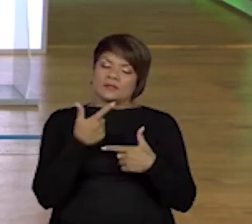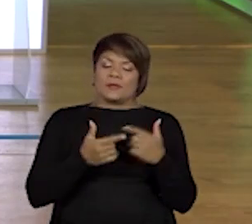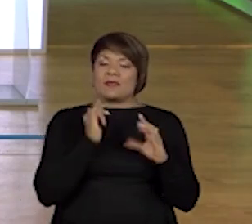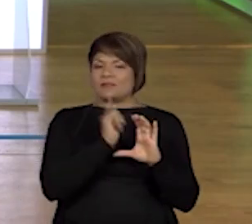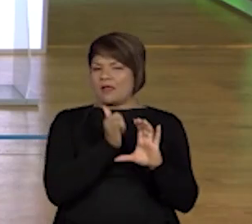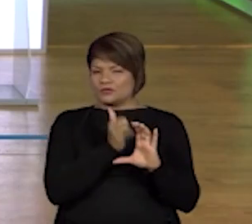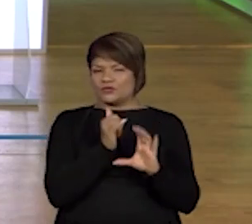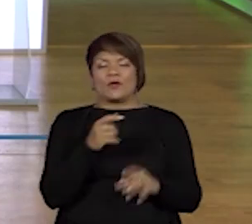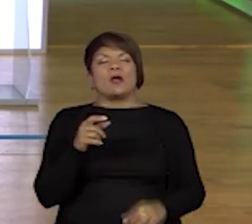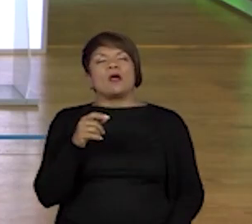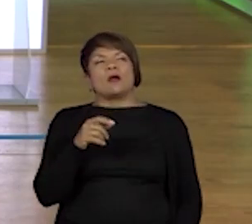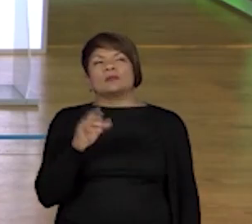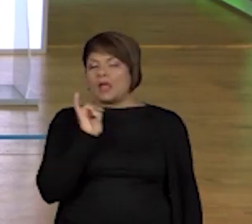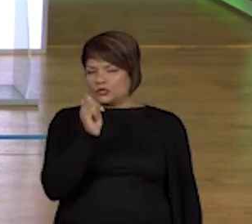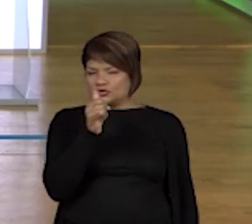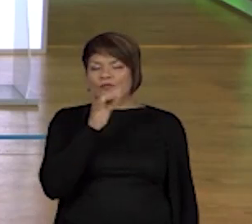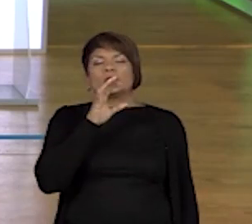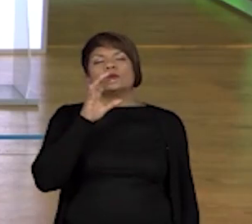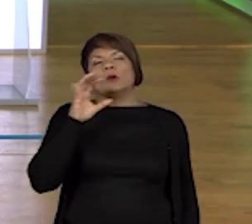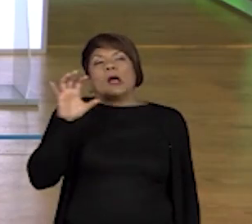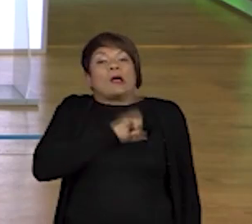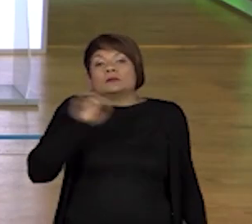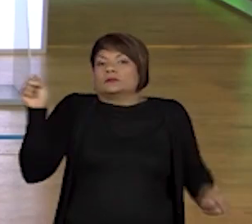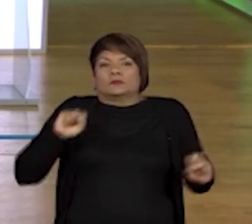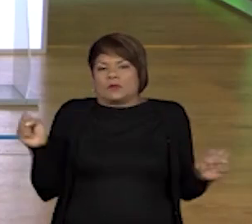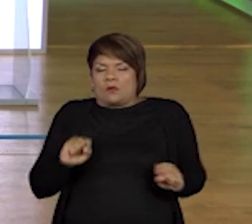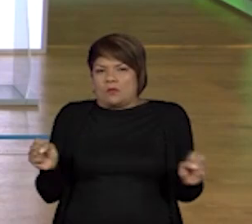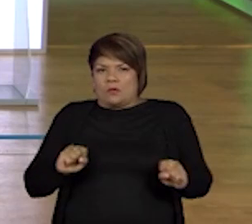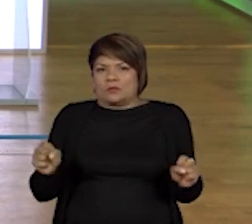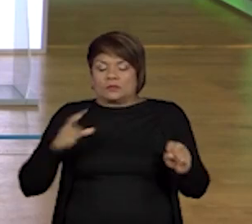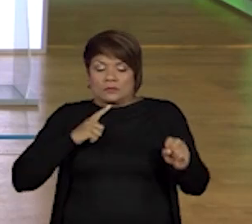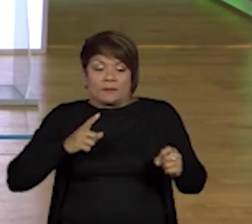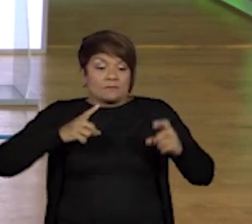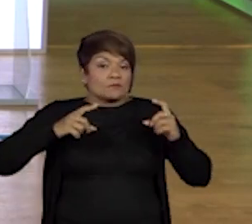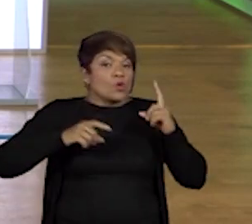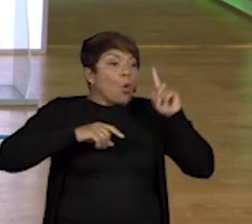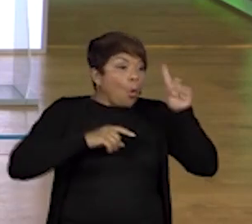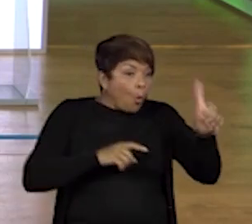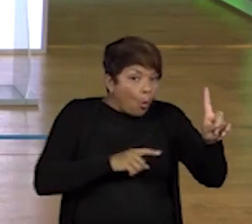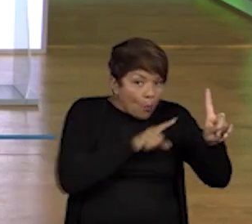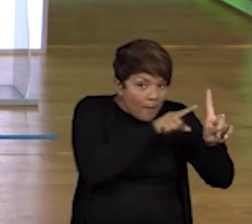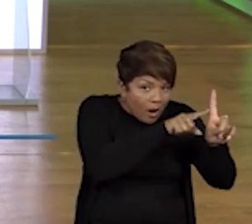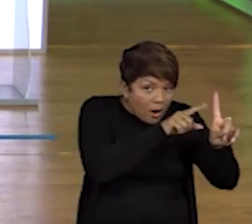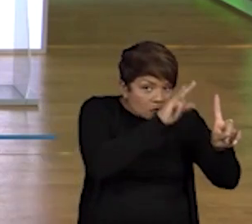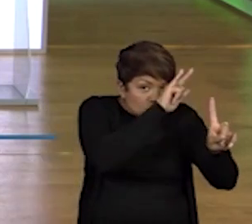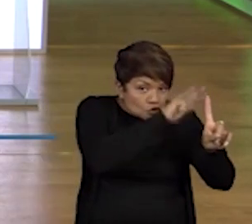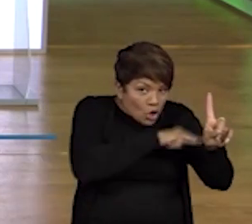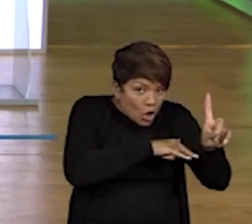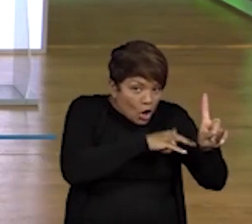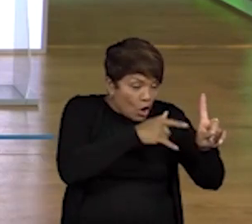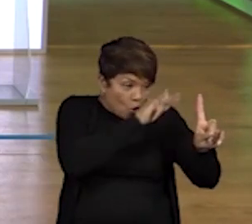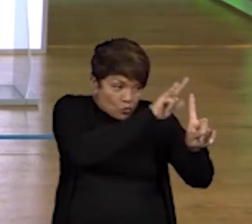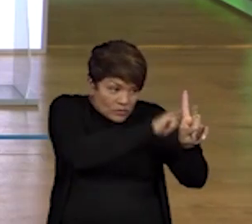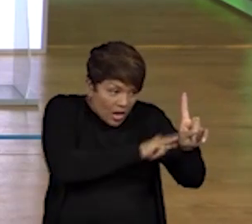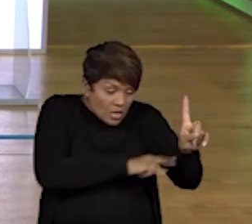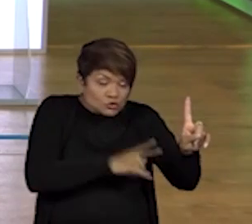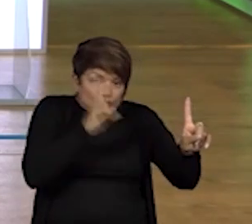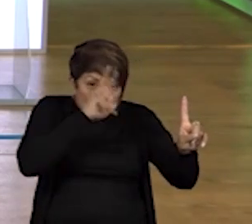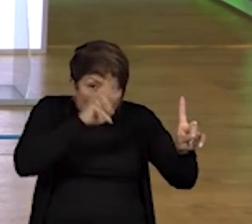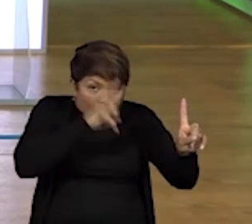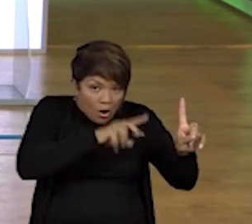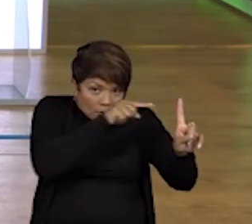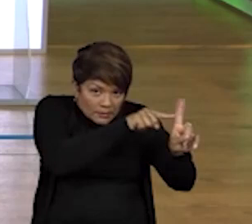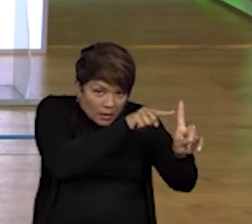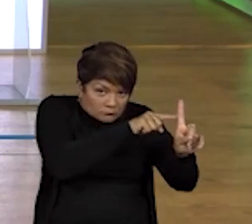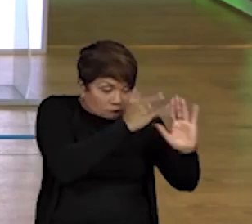adoro trabalhar esse movimento aqui de contar a mesma história, só que de pontos de vista diferentes.